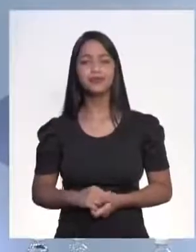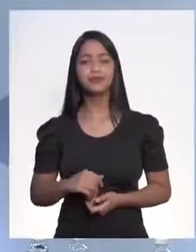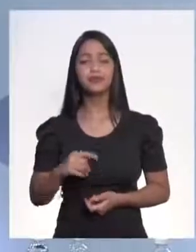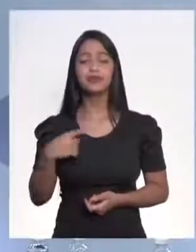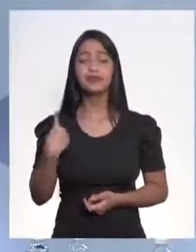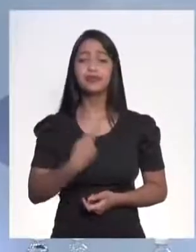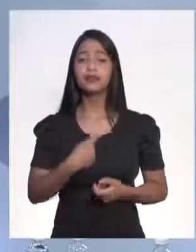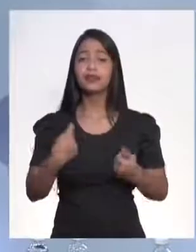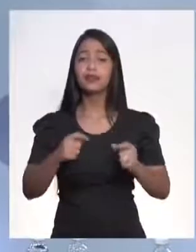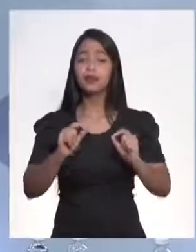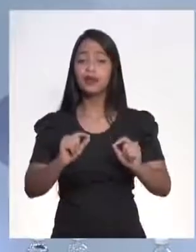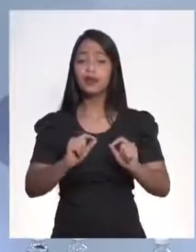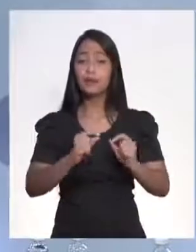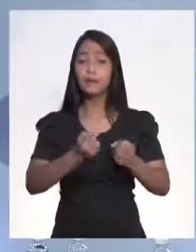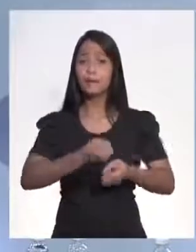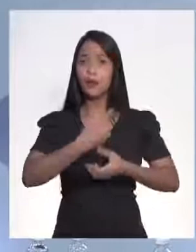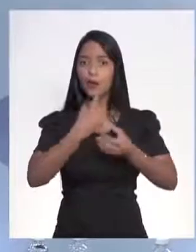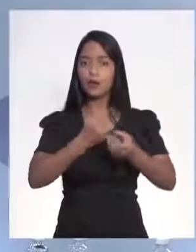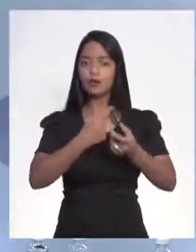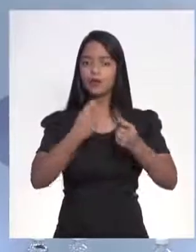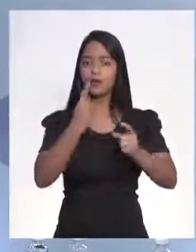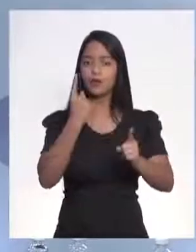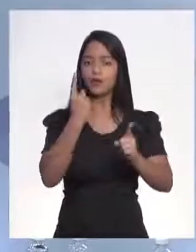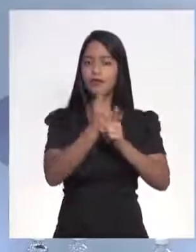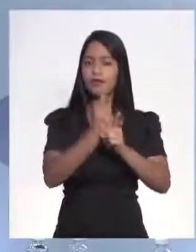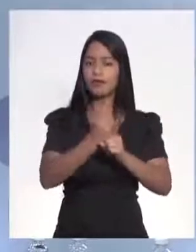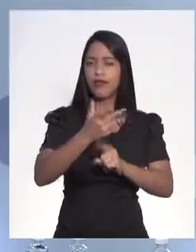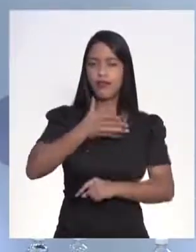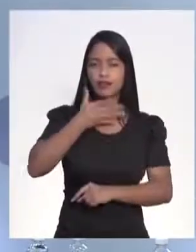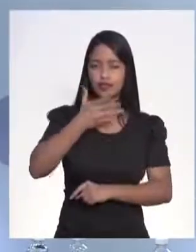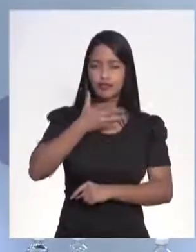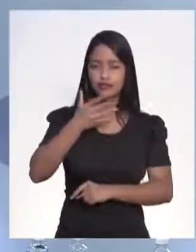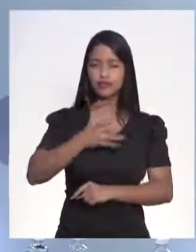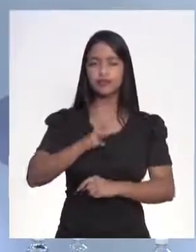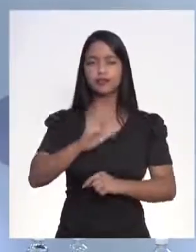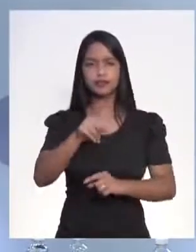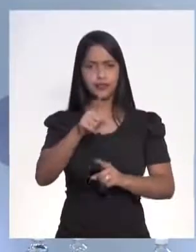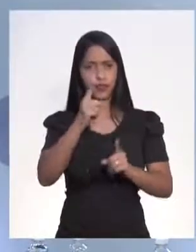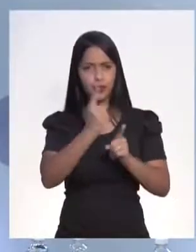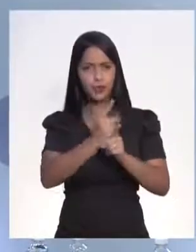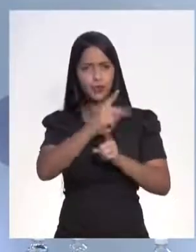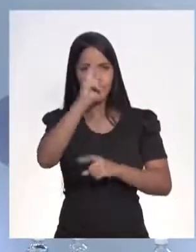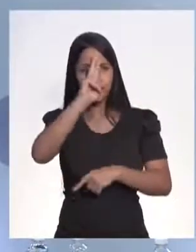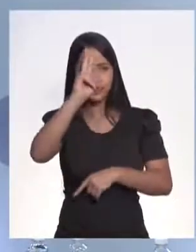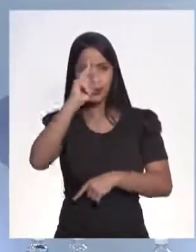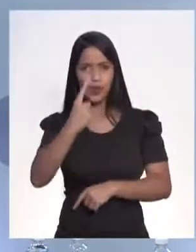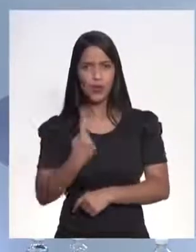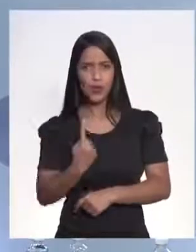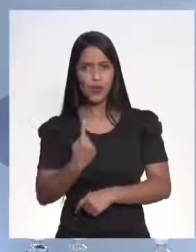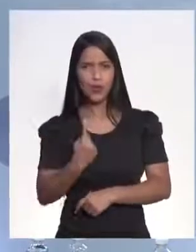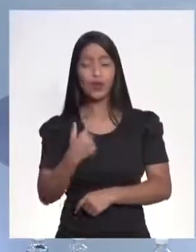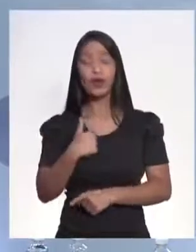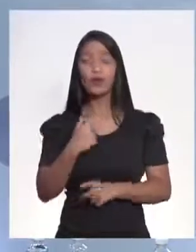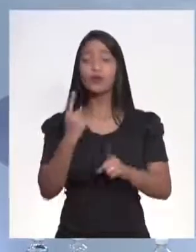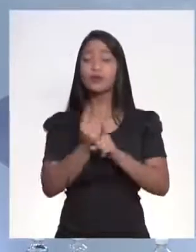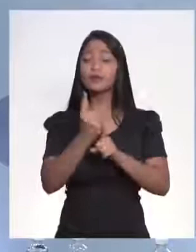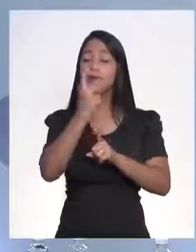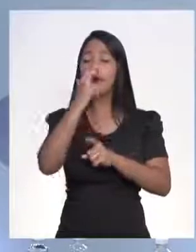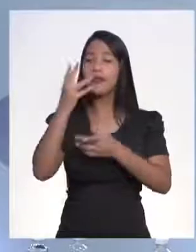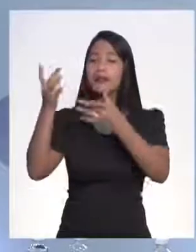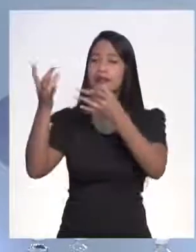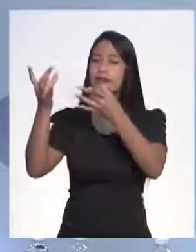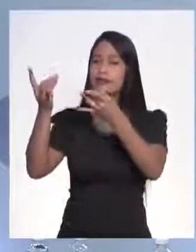encontrar narrativa dentro dos poemas mas aqui se encontrou uma história eu encontrei mais uma descrição